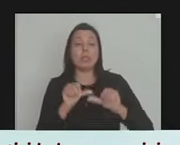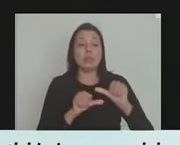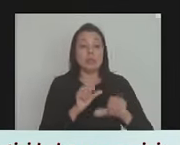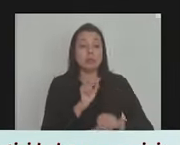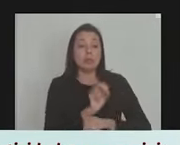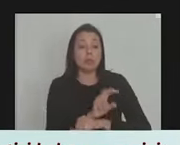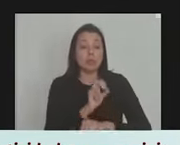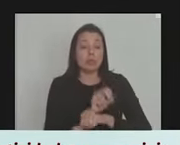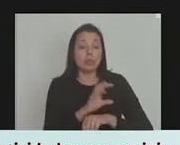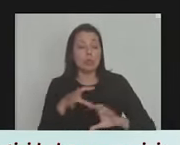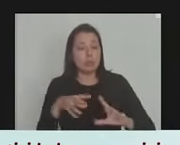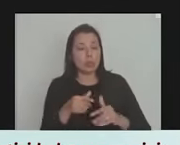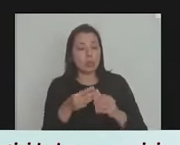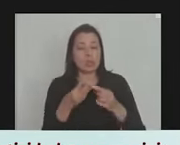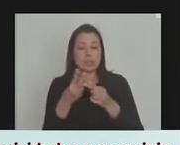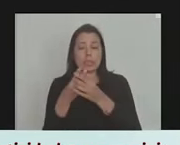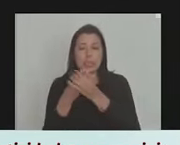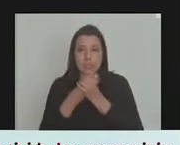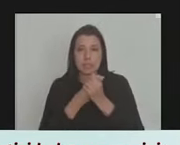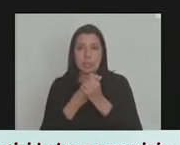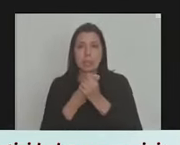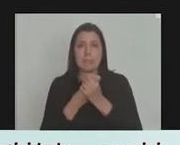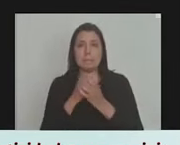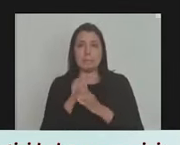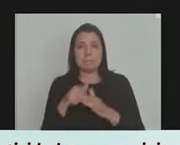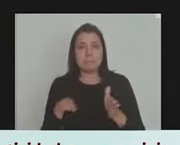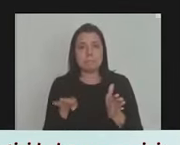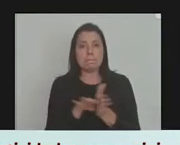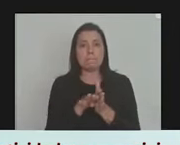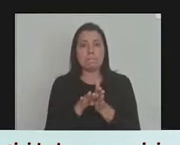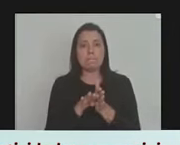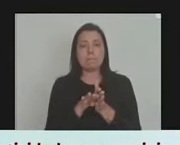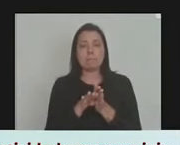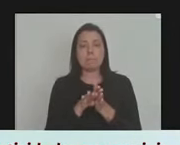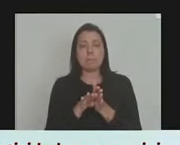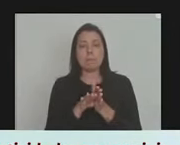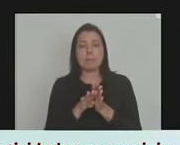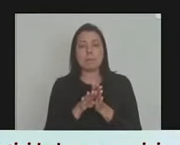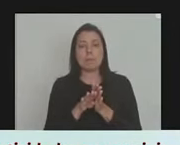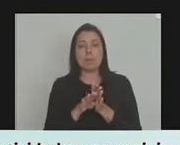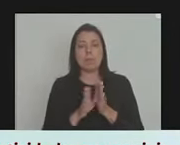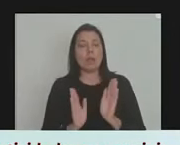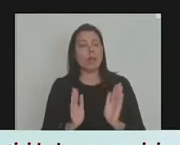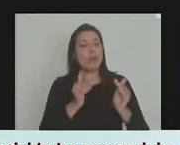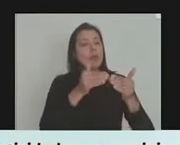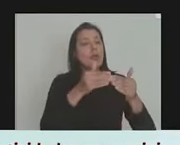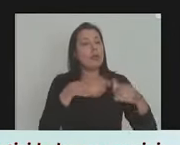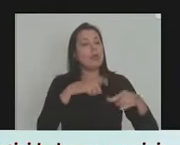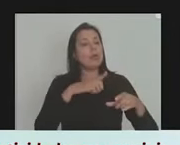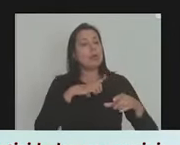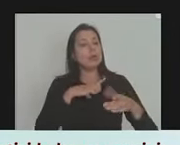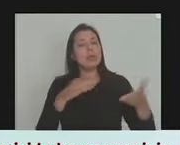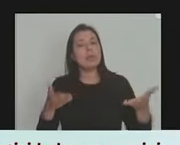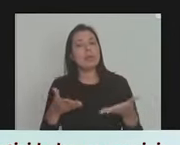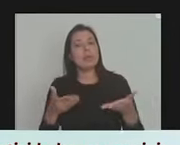esses três fatores, eles chegam a um ponto focal onde o que nós temos hoje é uma